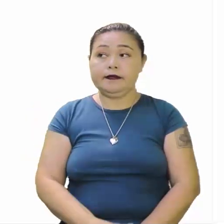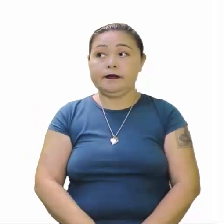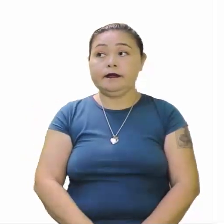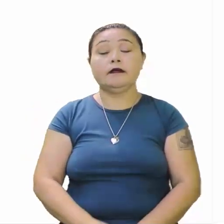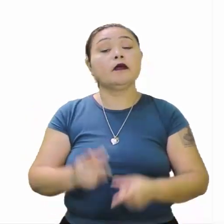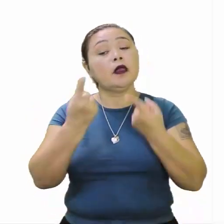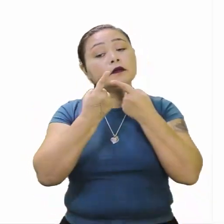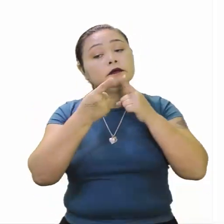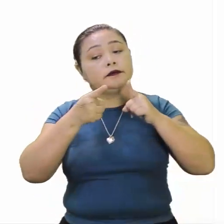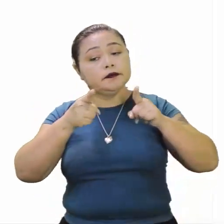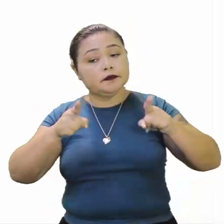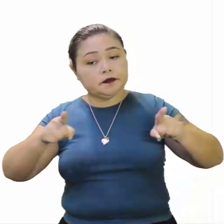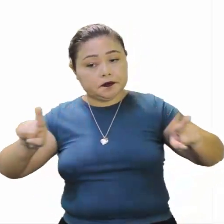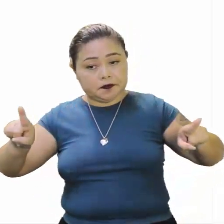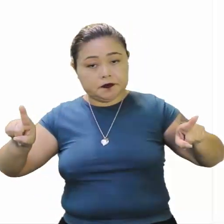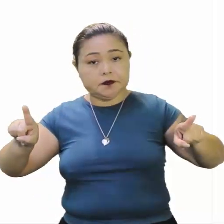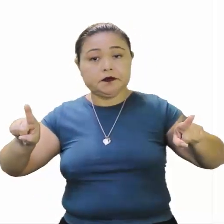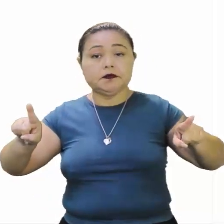uma churrasqueira